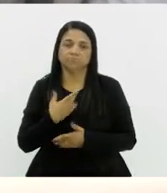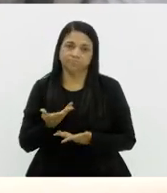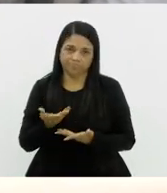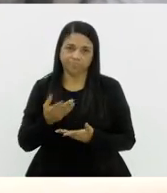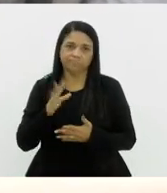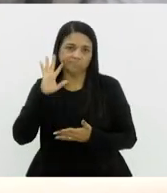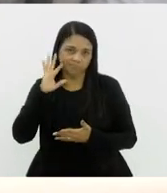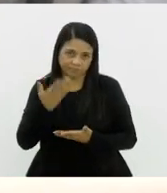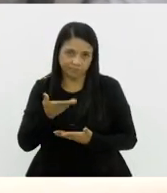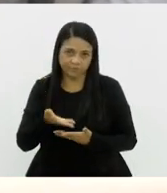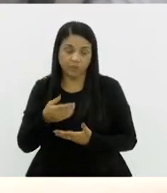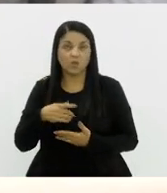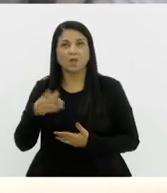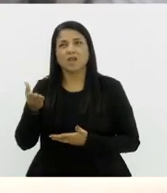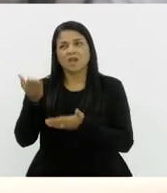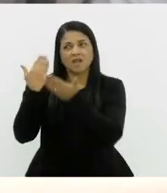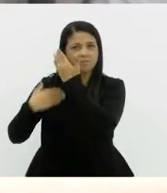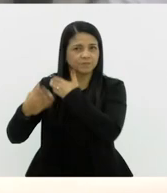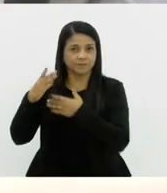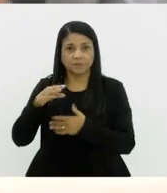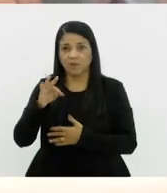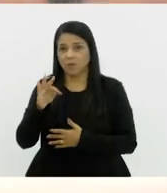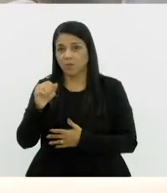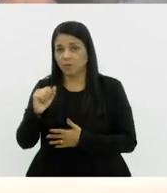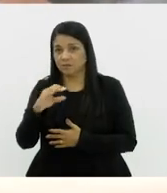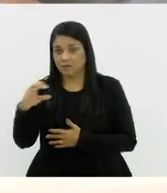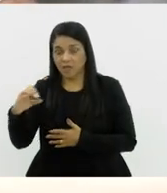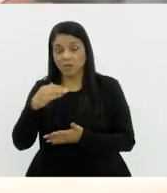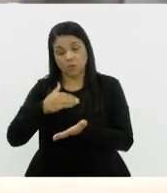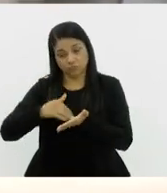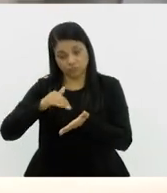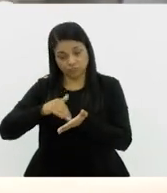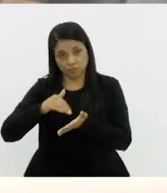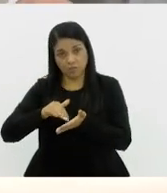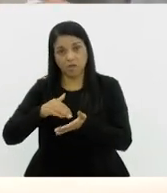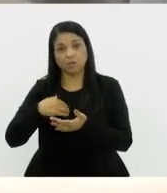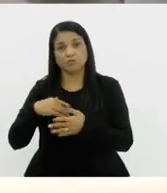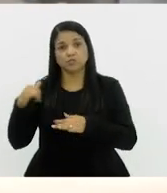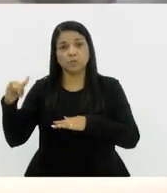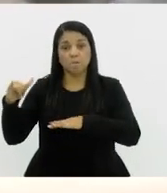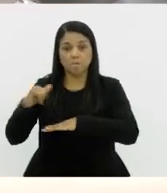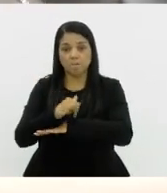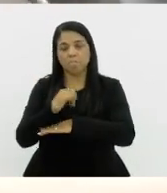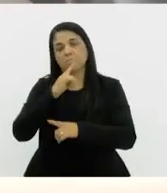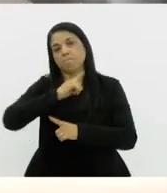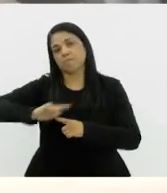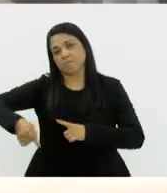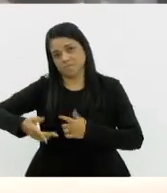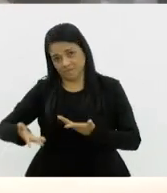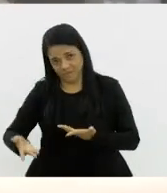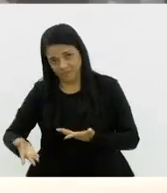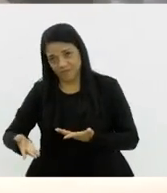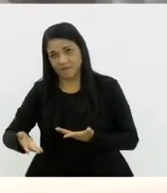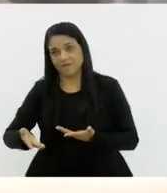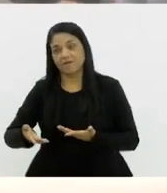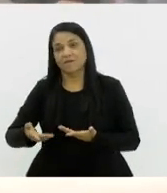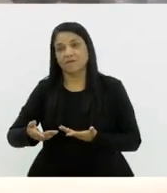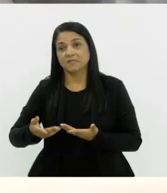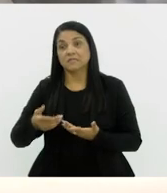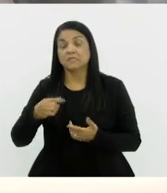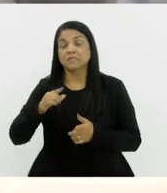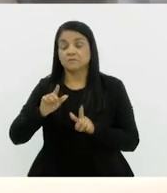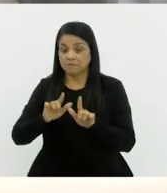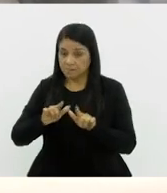conseguimos fazer o TAC daquela vez porque eu era secretário, a gente embargou os L pontos lá. Então, o TAC teve... Ou seja, se você não toma uma